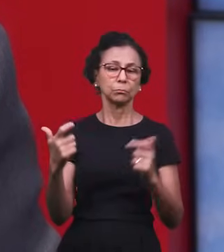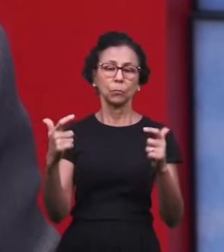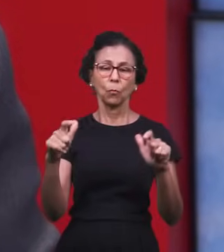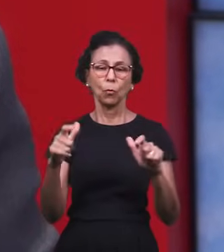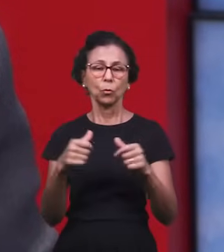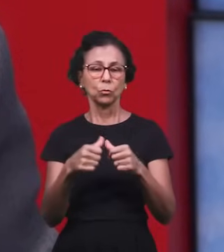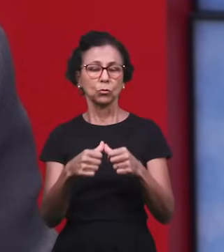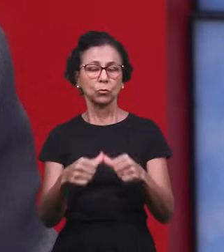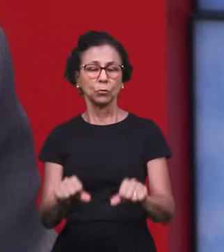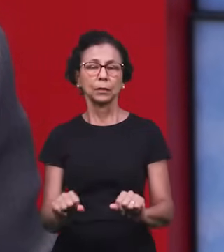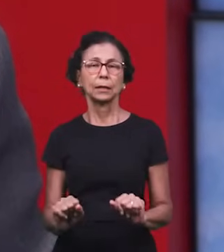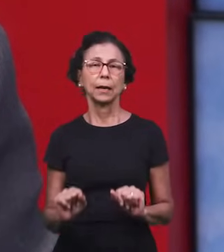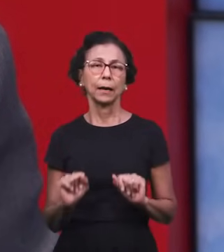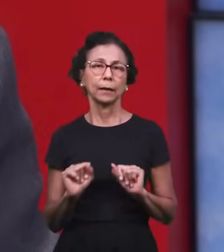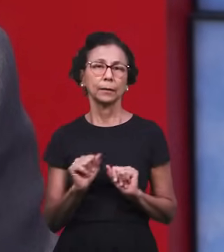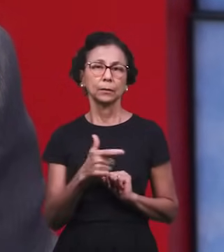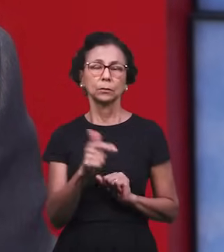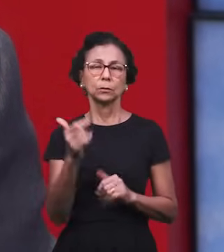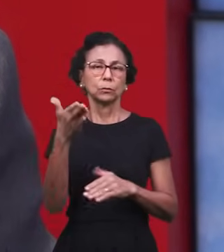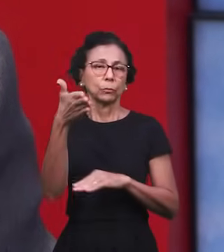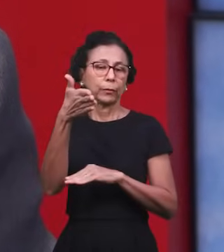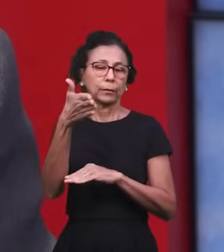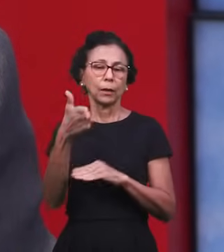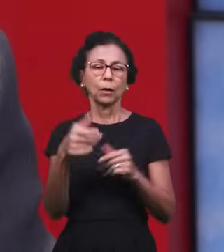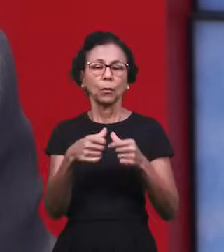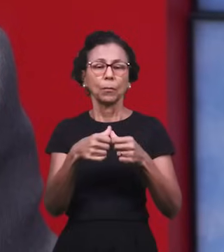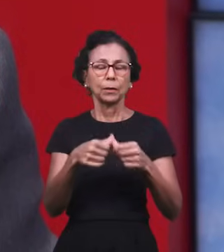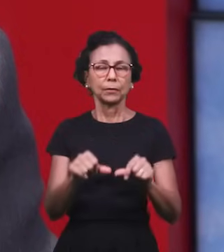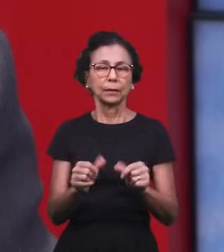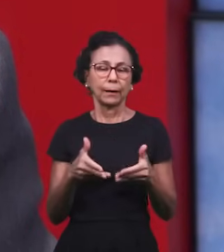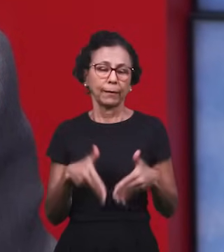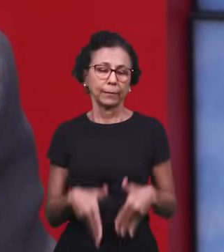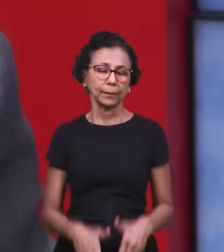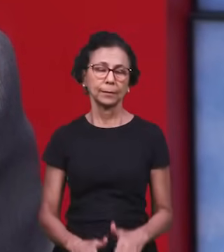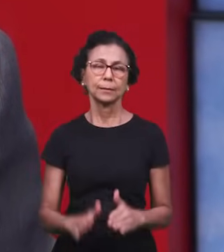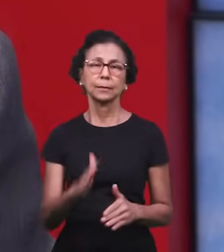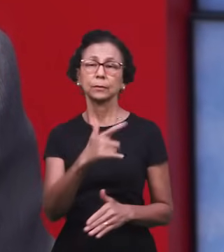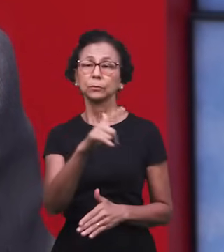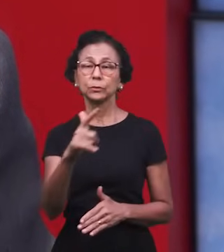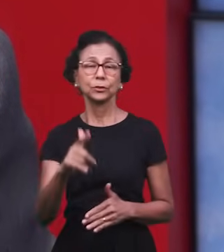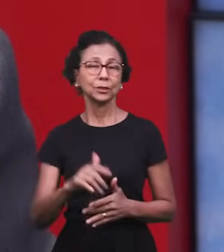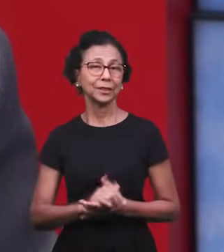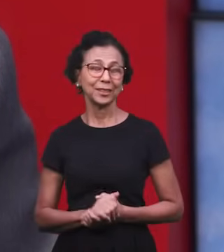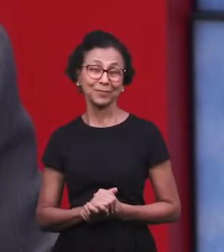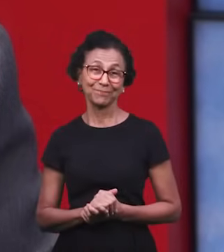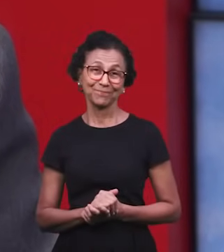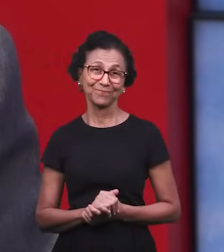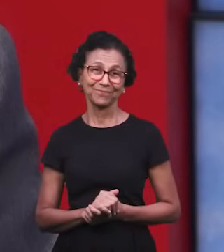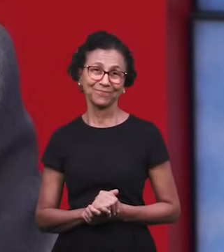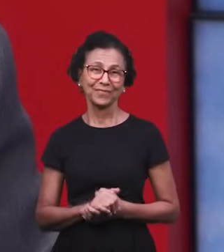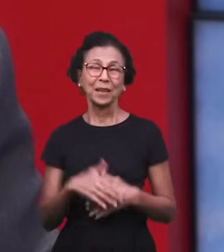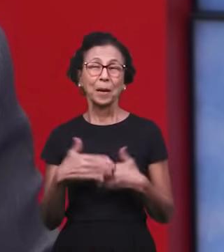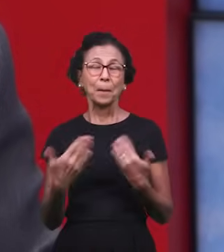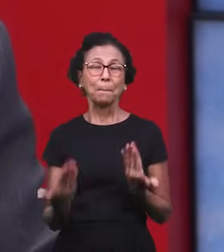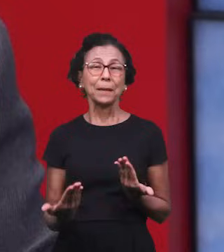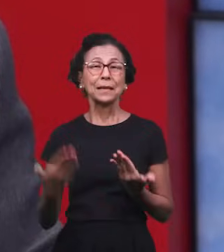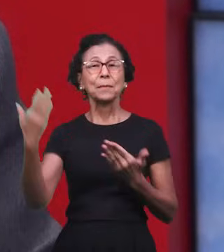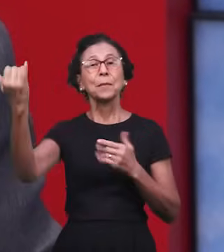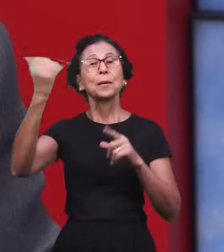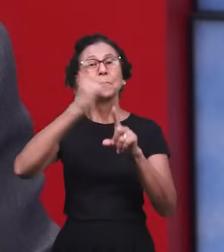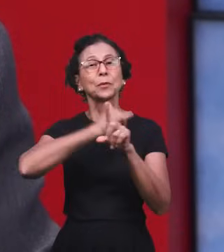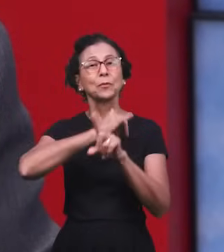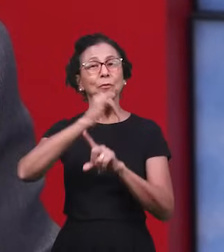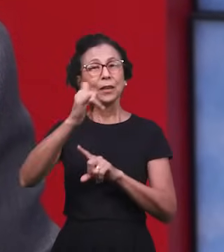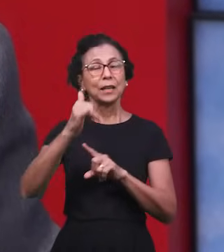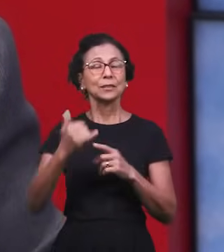mostra o coração do homem cheio, o coração do homem cheio, né? Sem lugar para